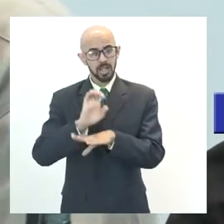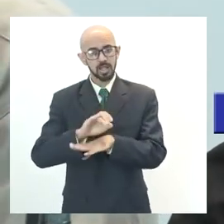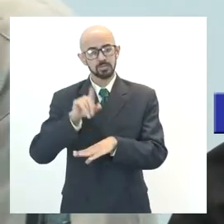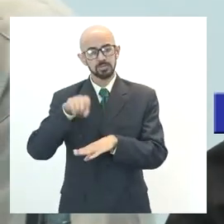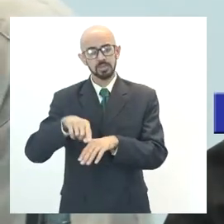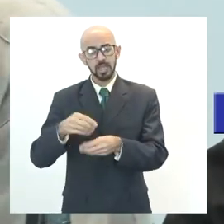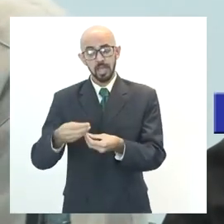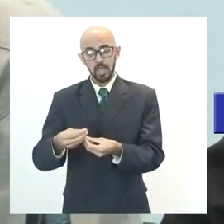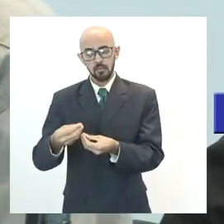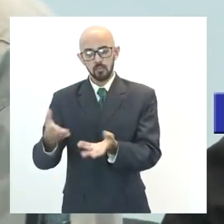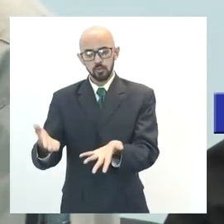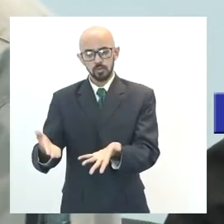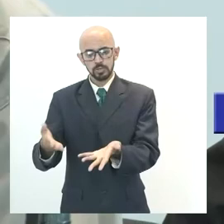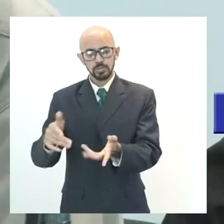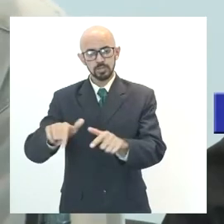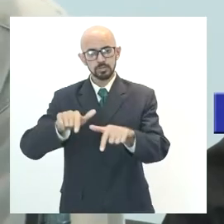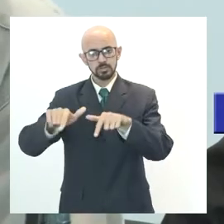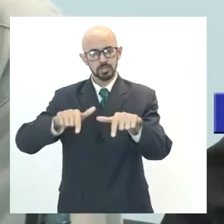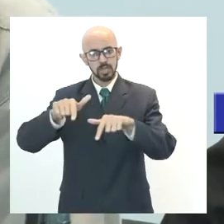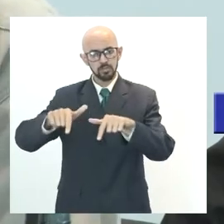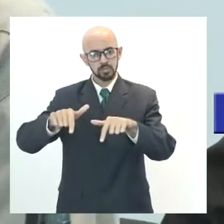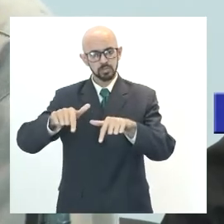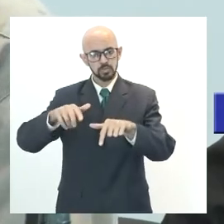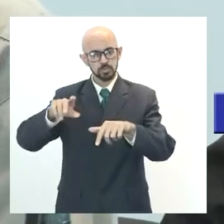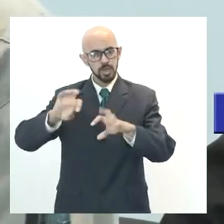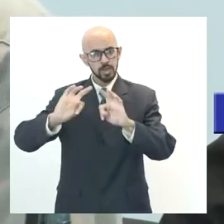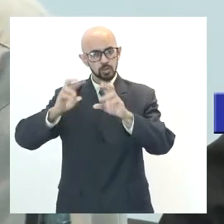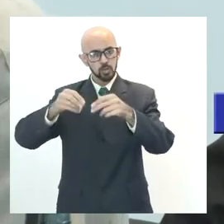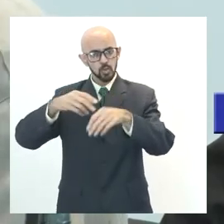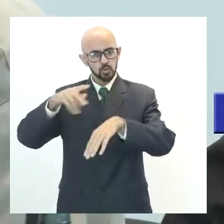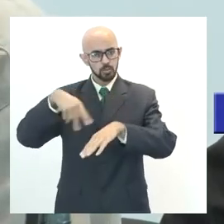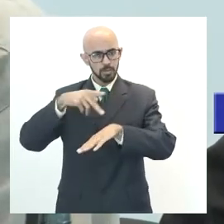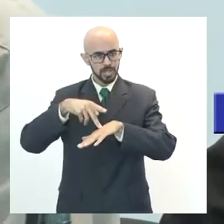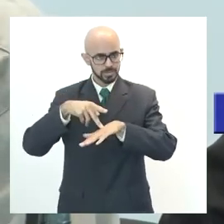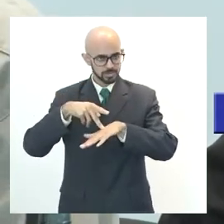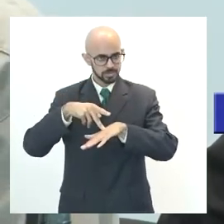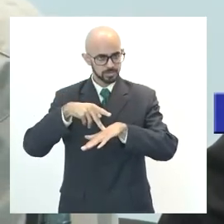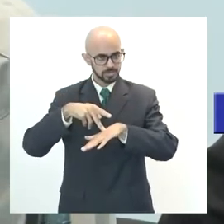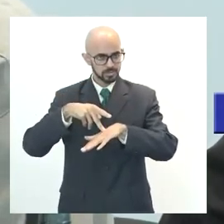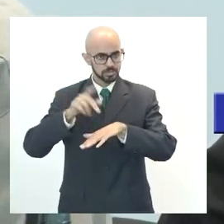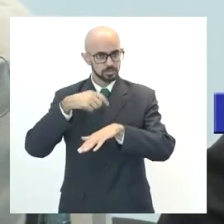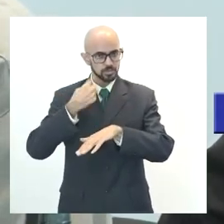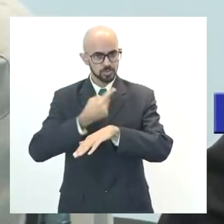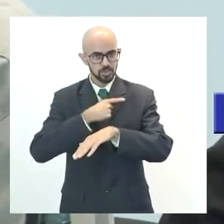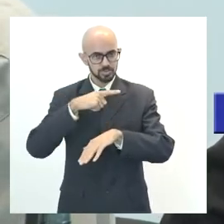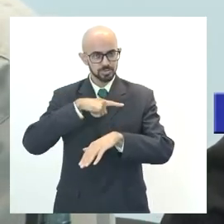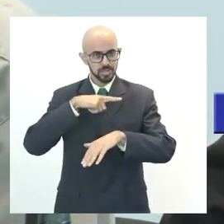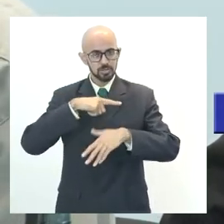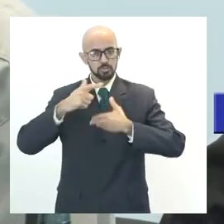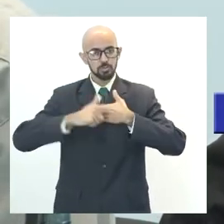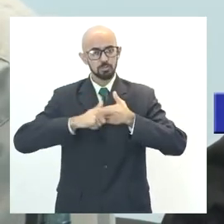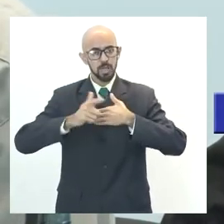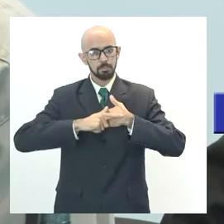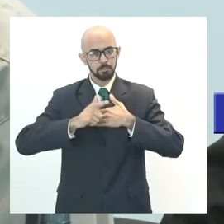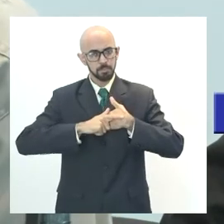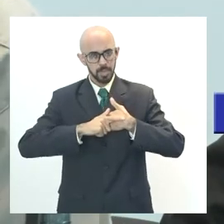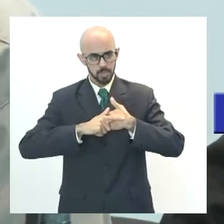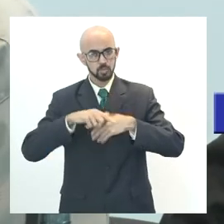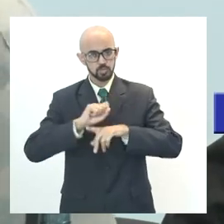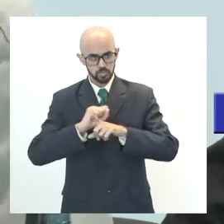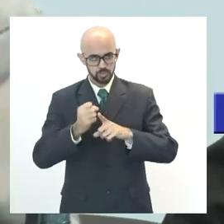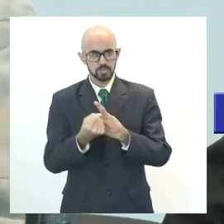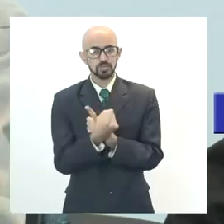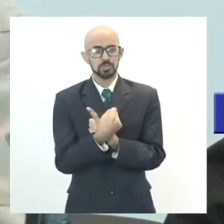todo um país logisticamente nós temos essa esse papel social